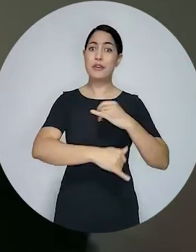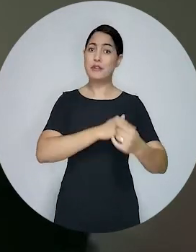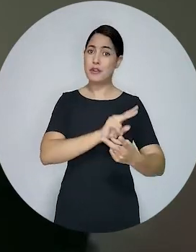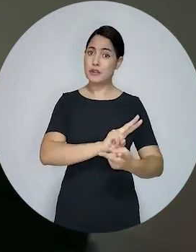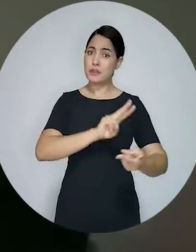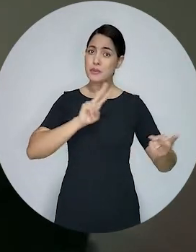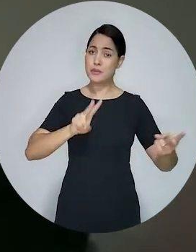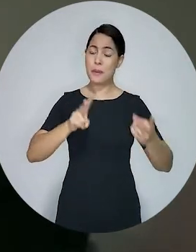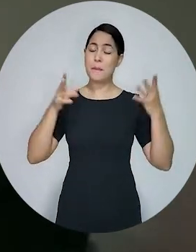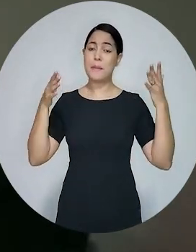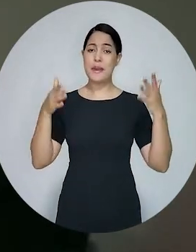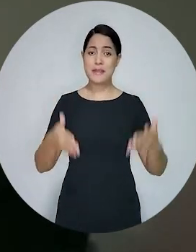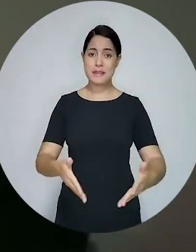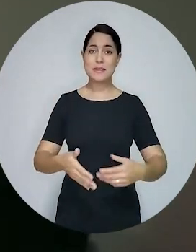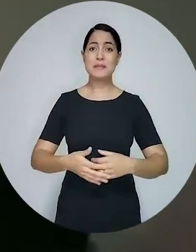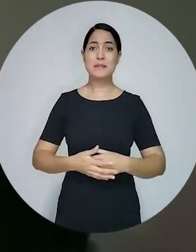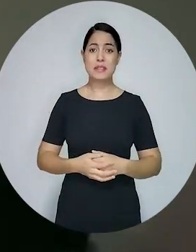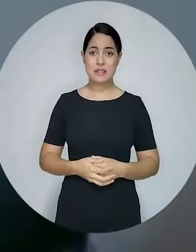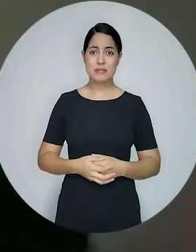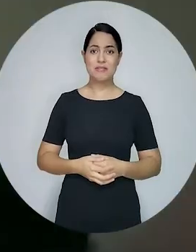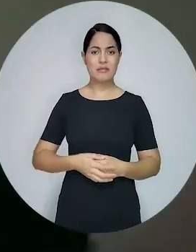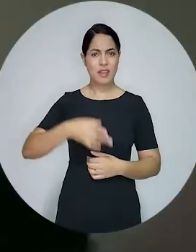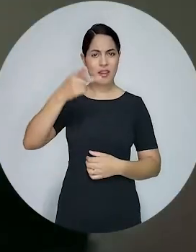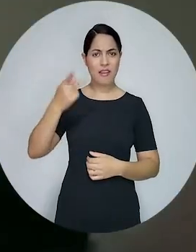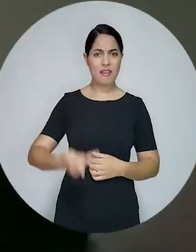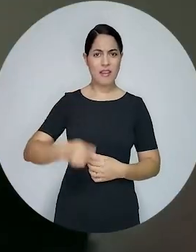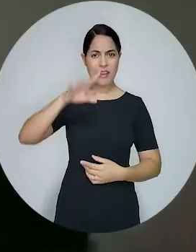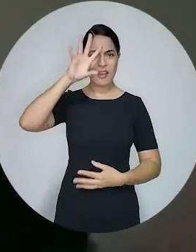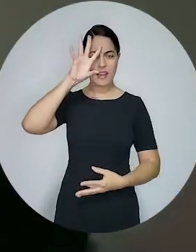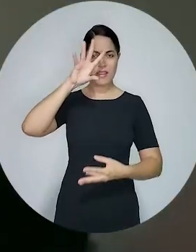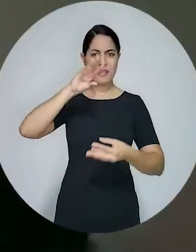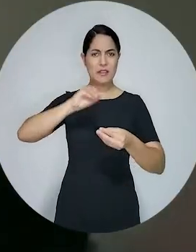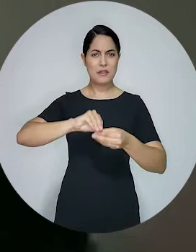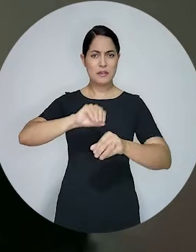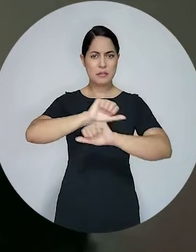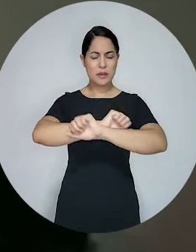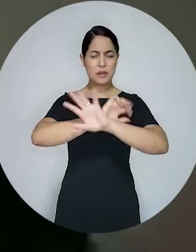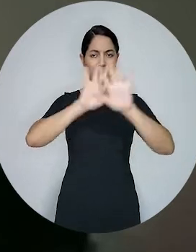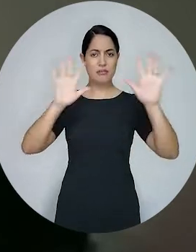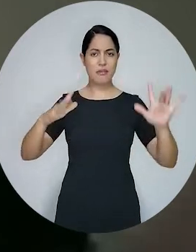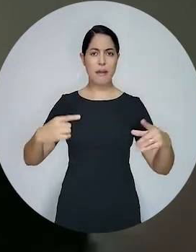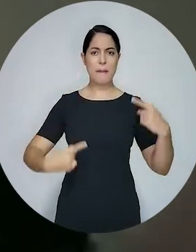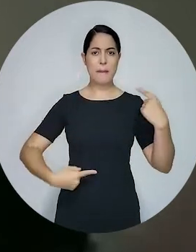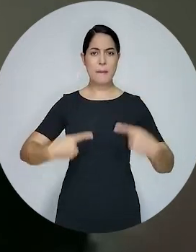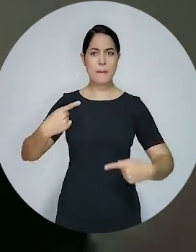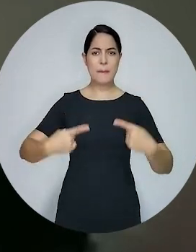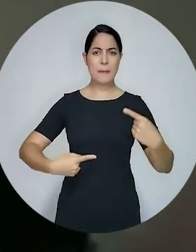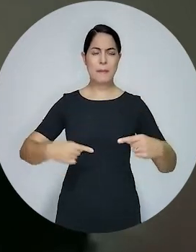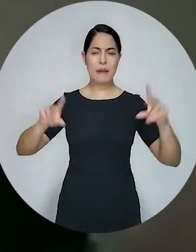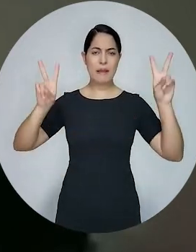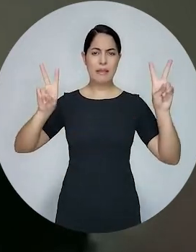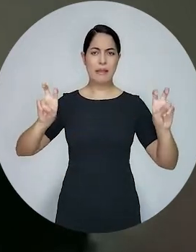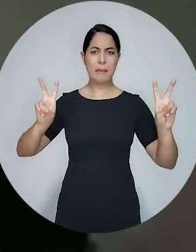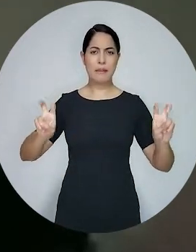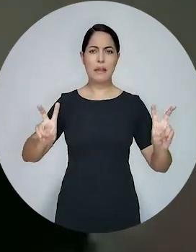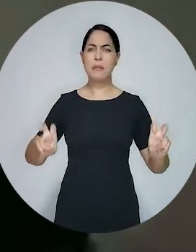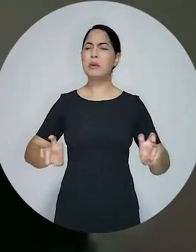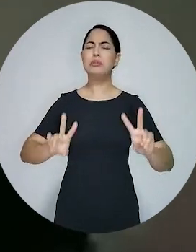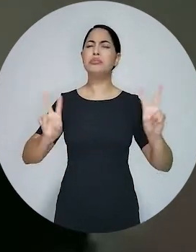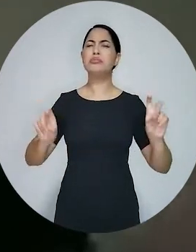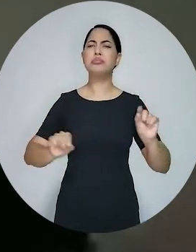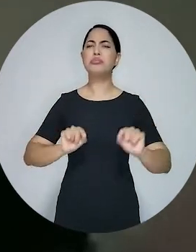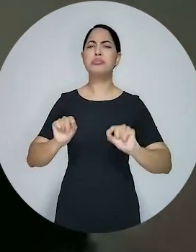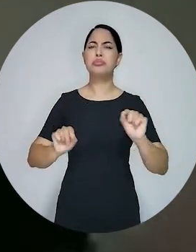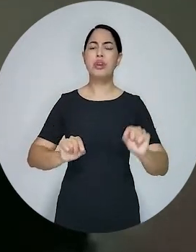e virtual, de fomentar a compreensão e a discussão dos vários